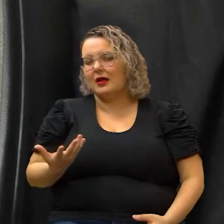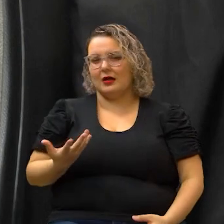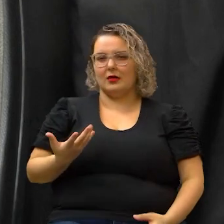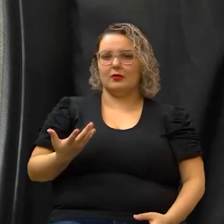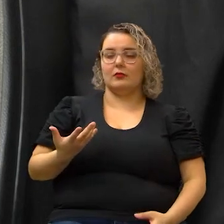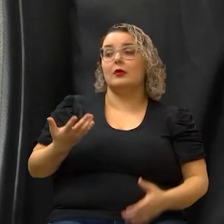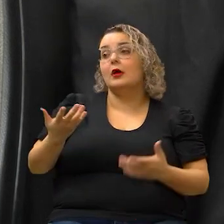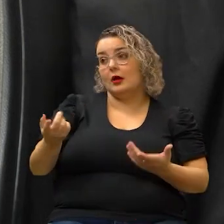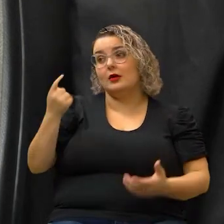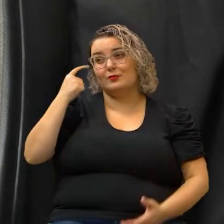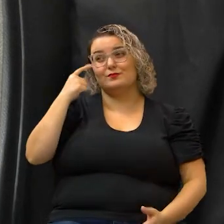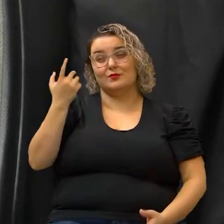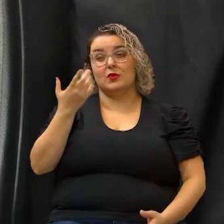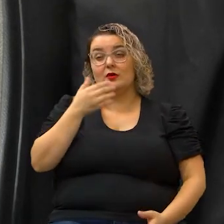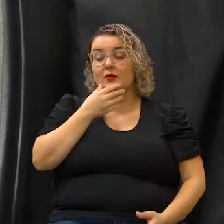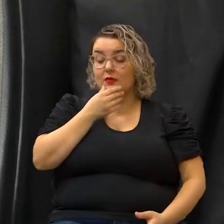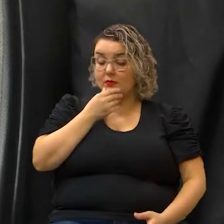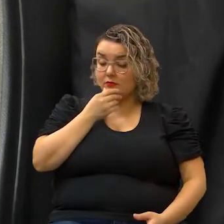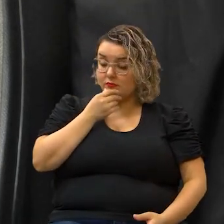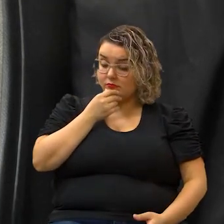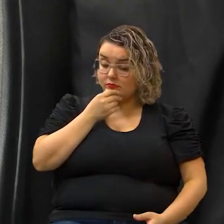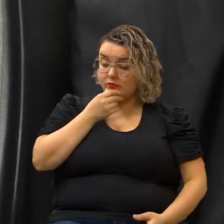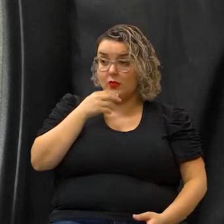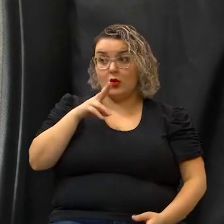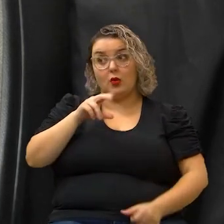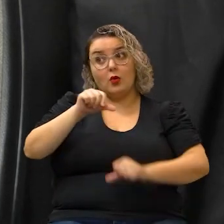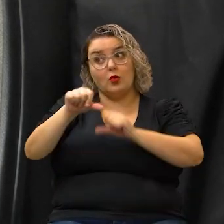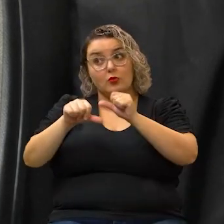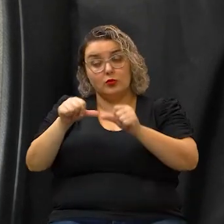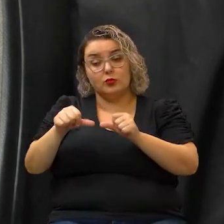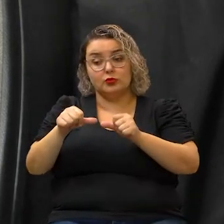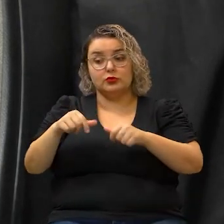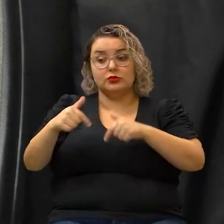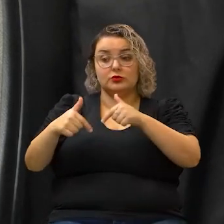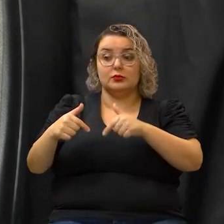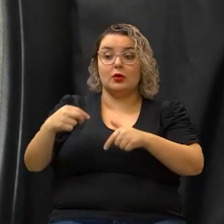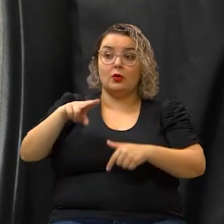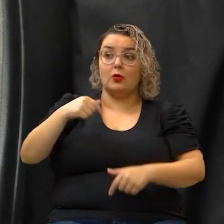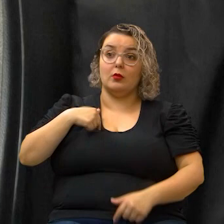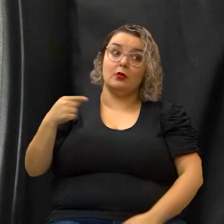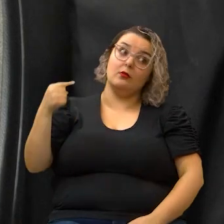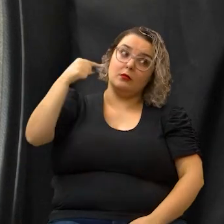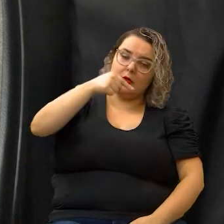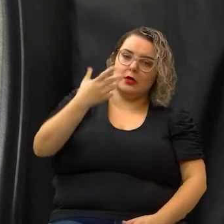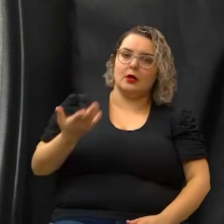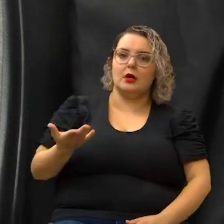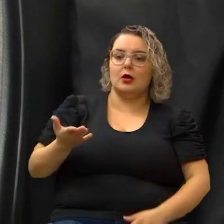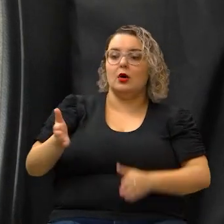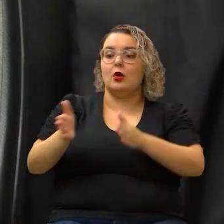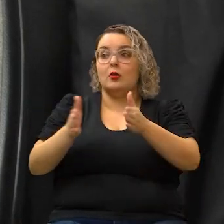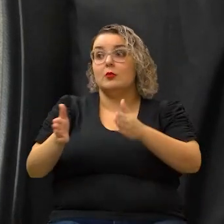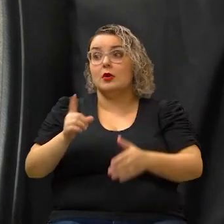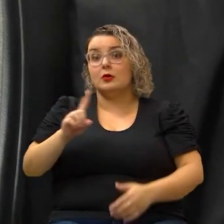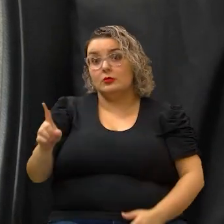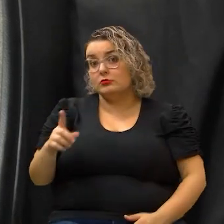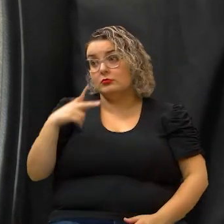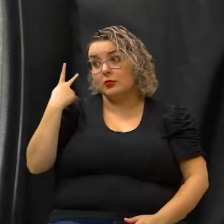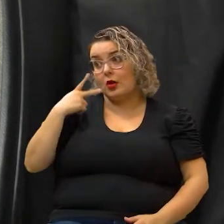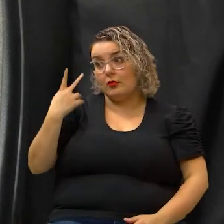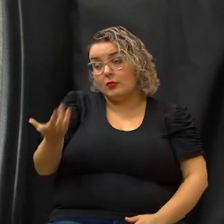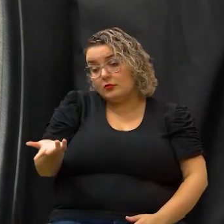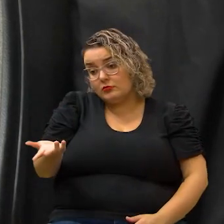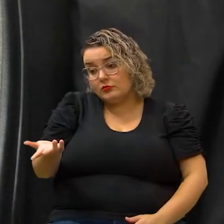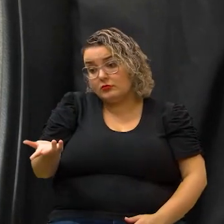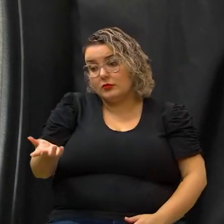Sim. Aí eu fiquei pensando, falei, bom, ou ela muda de emprego para cá ou eu vou para lá, né? Como era um período que eu já não estava mais como vereador,